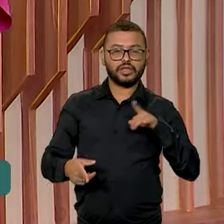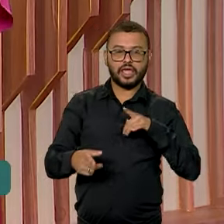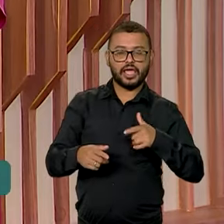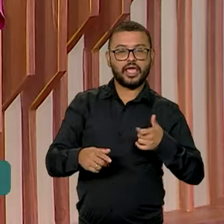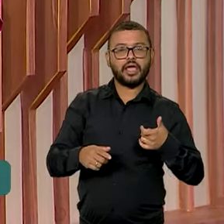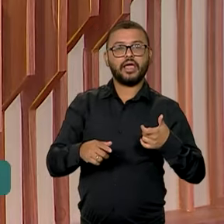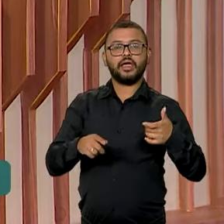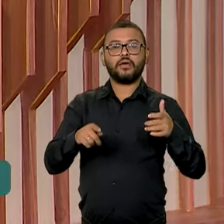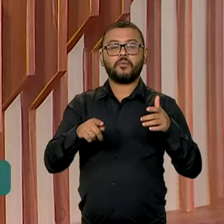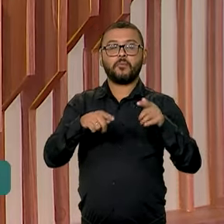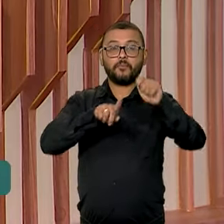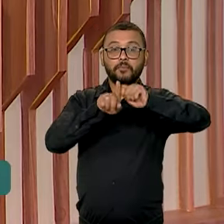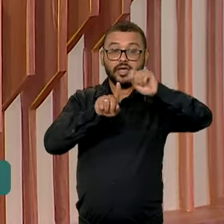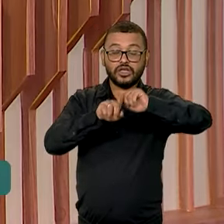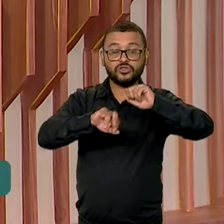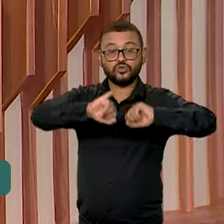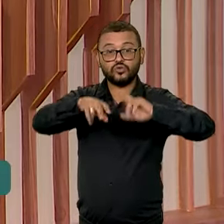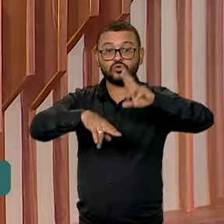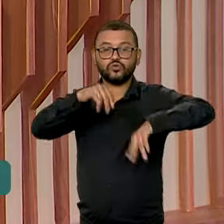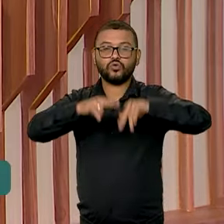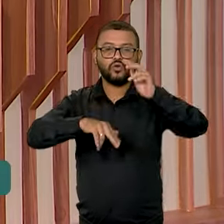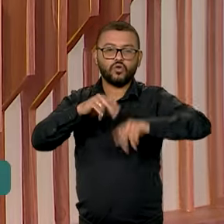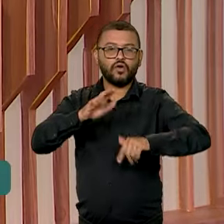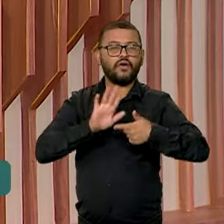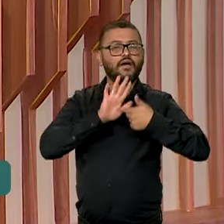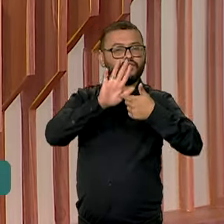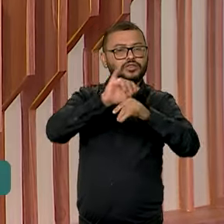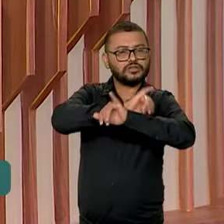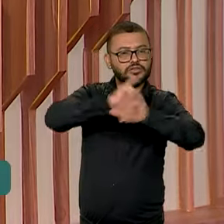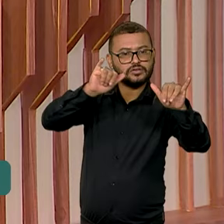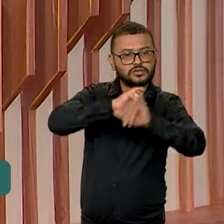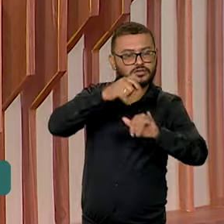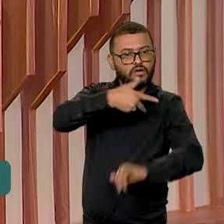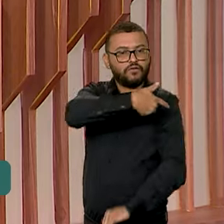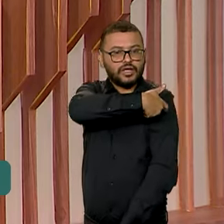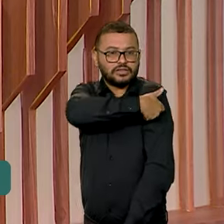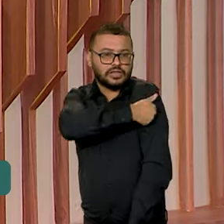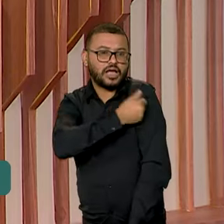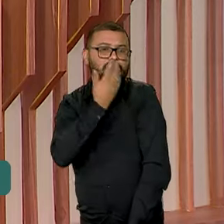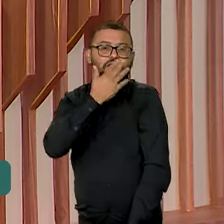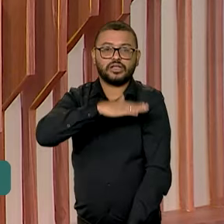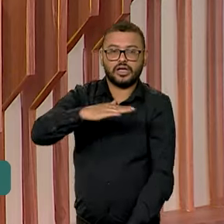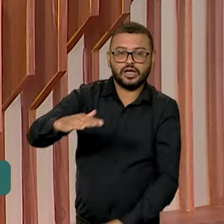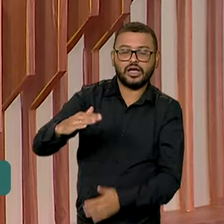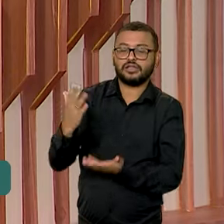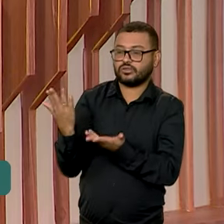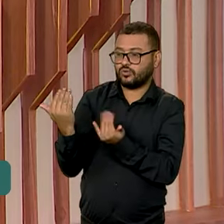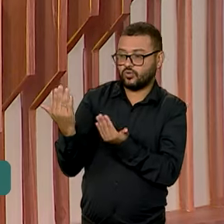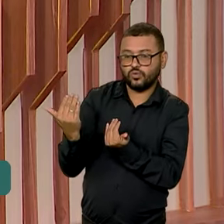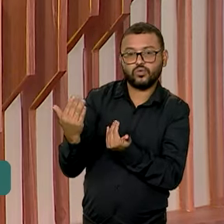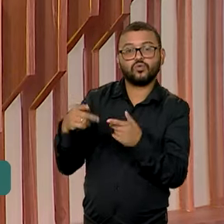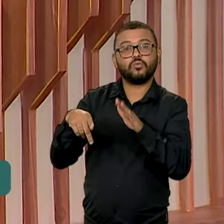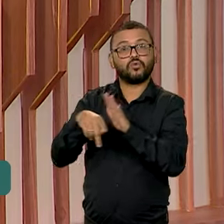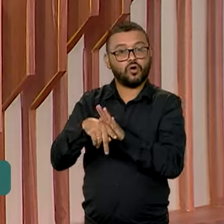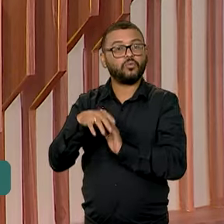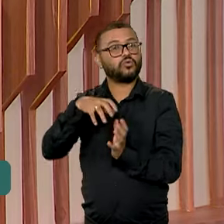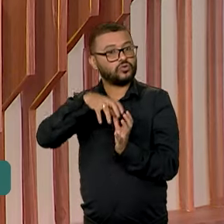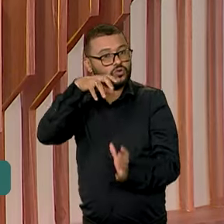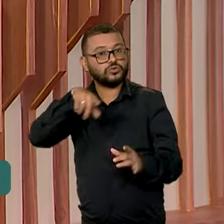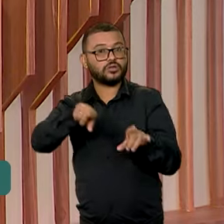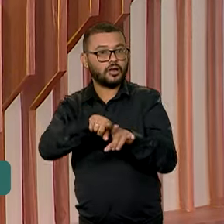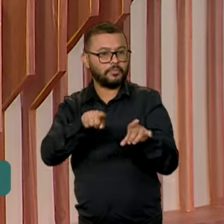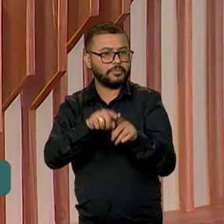durante todo o mês de junho para reforçar a importância da vacinação de crianças, jovens, adultos e